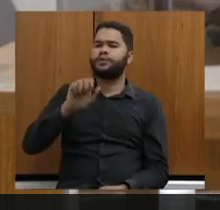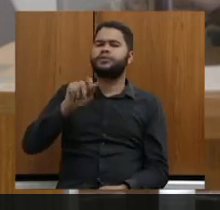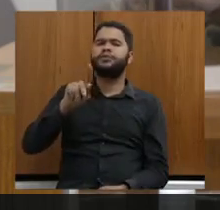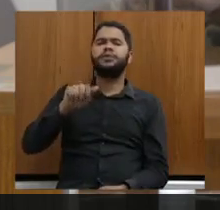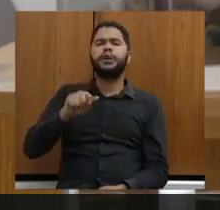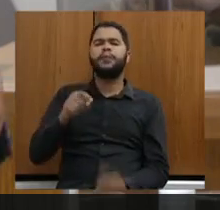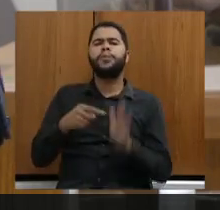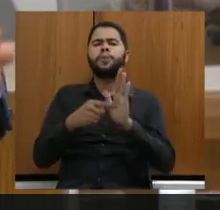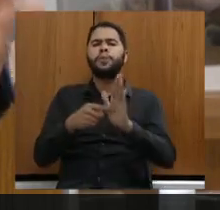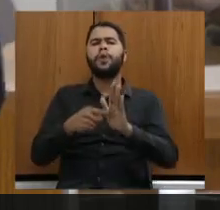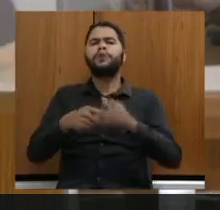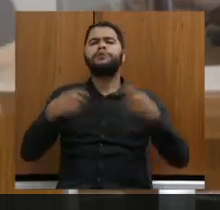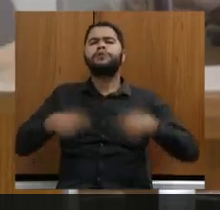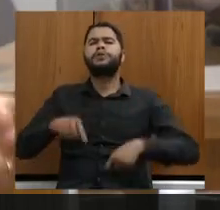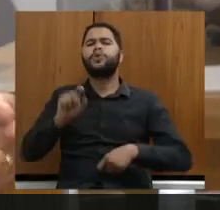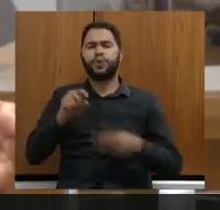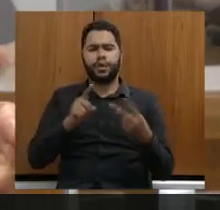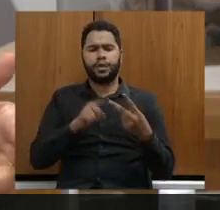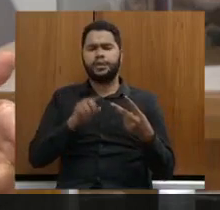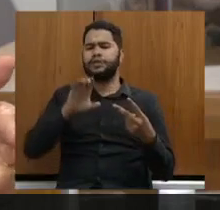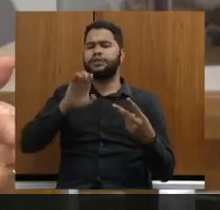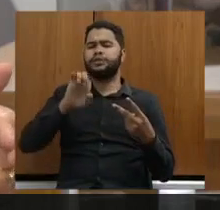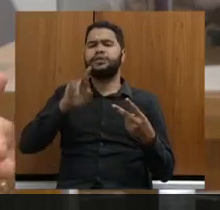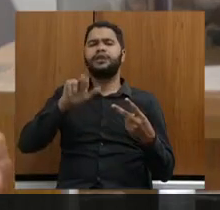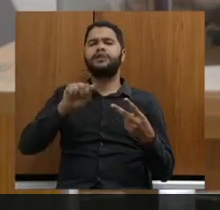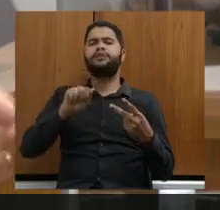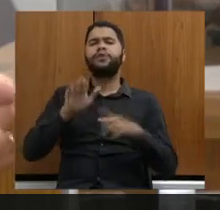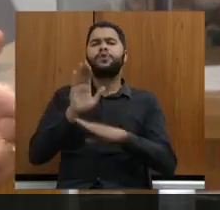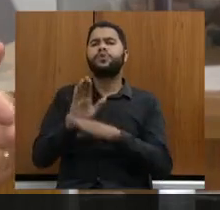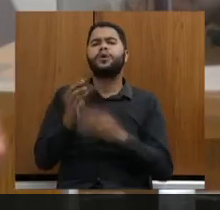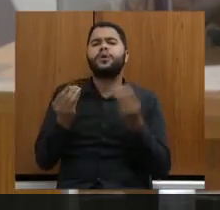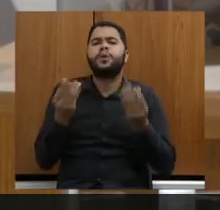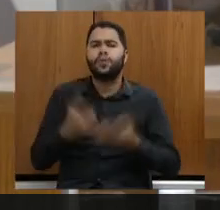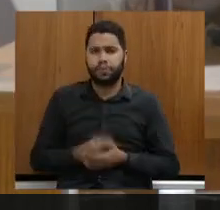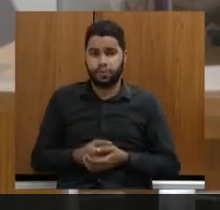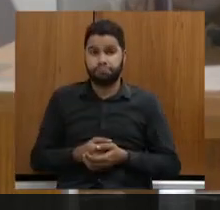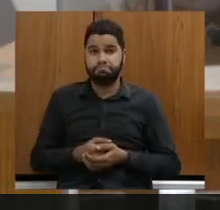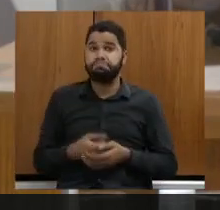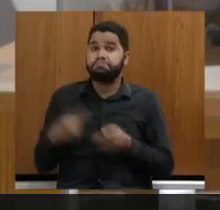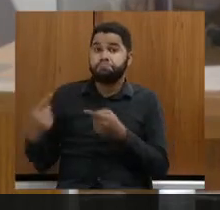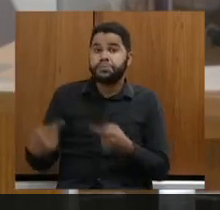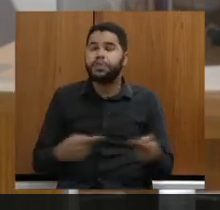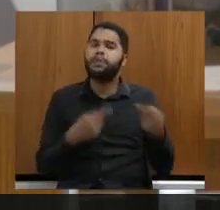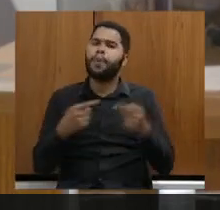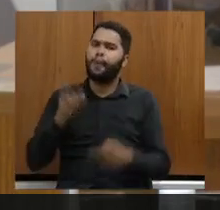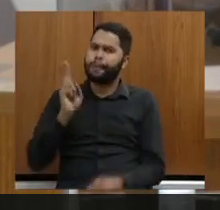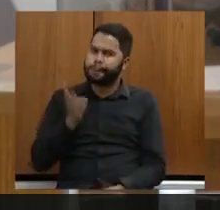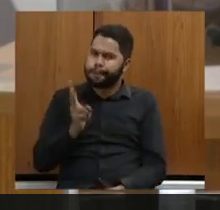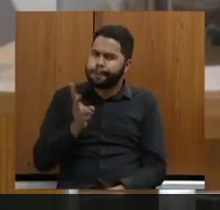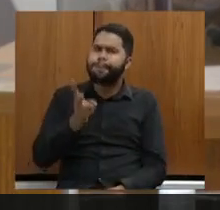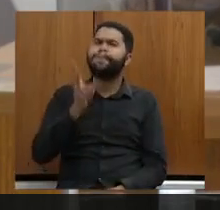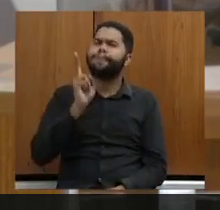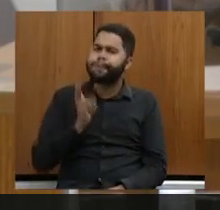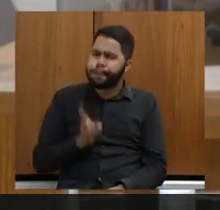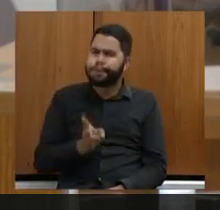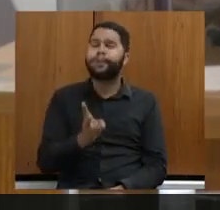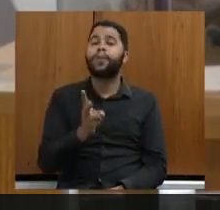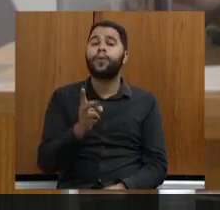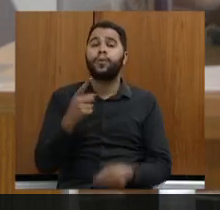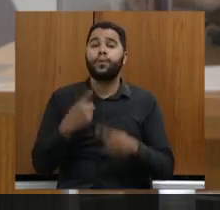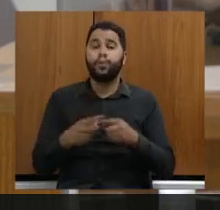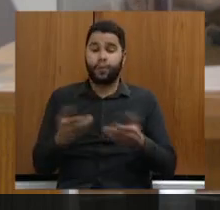como necessidade o que que é sempre livra pode fazer nesse caso Então queria que esse debate permanecesse vivo aqui